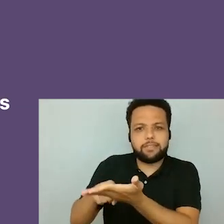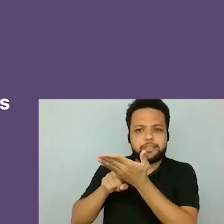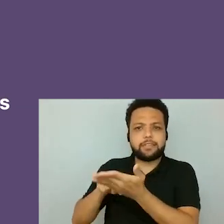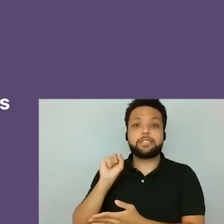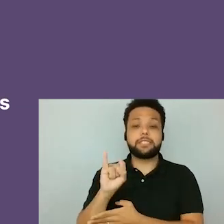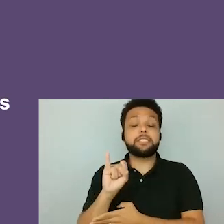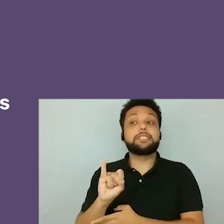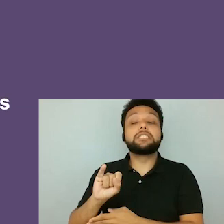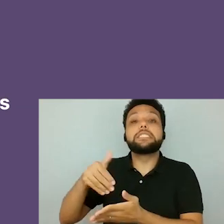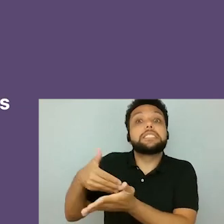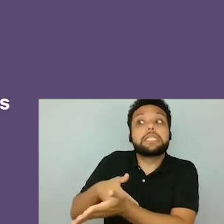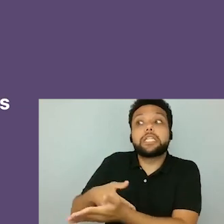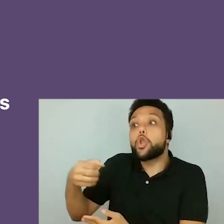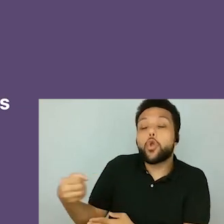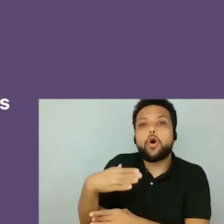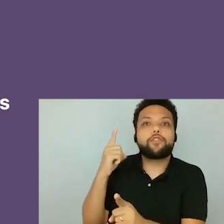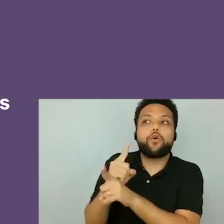quando um segredo novo foi encontrado.